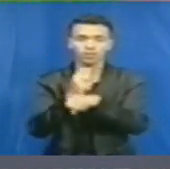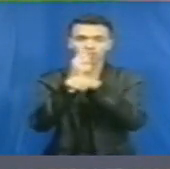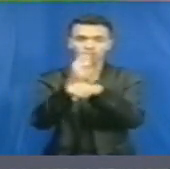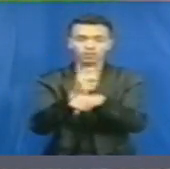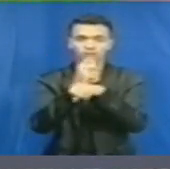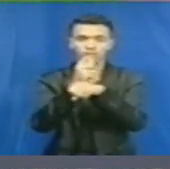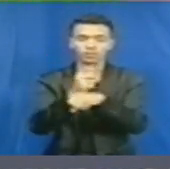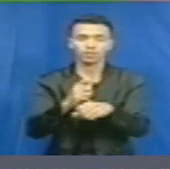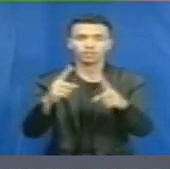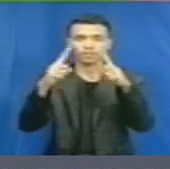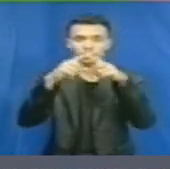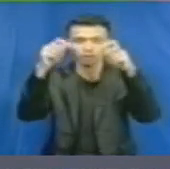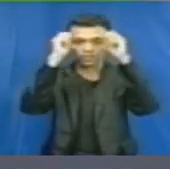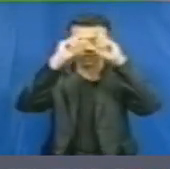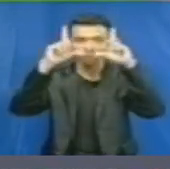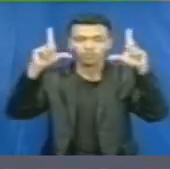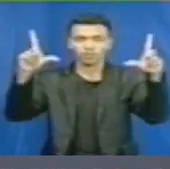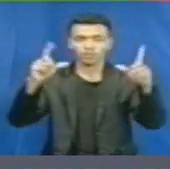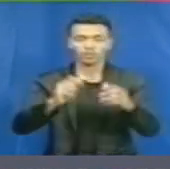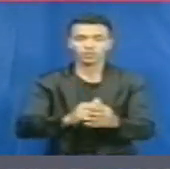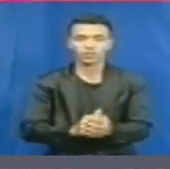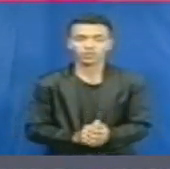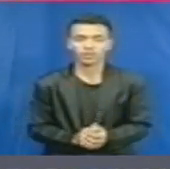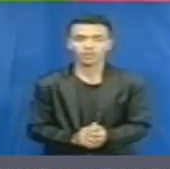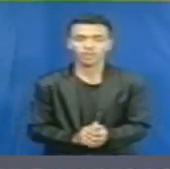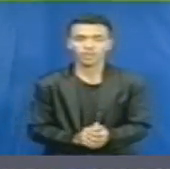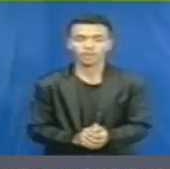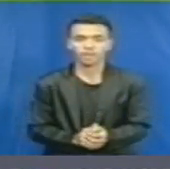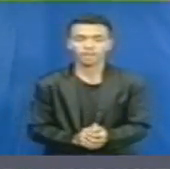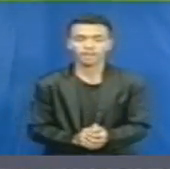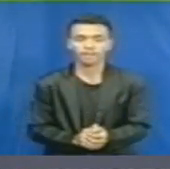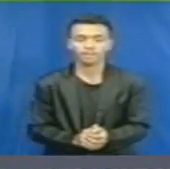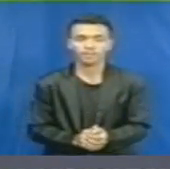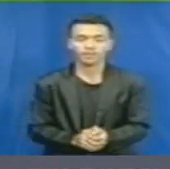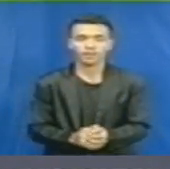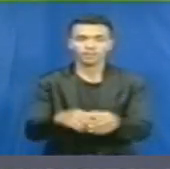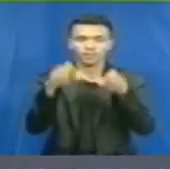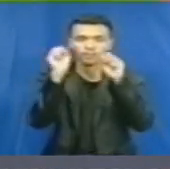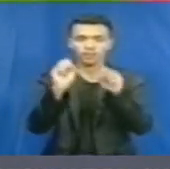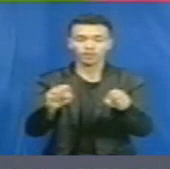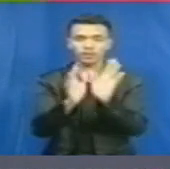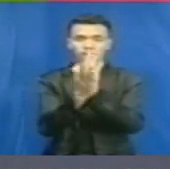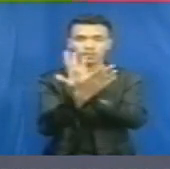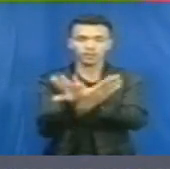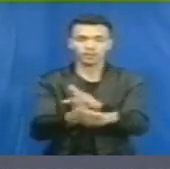mesmo tempo para Timor-Leste. E me depois sai Hanesan,